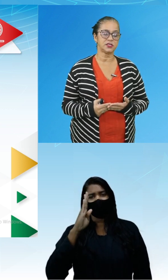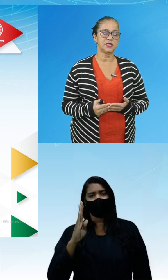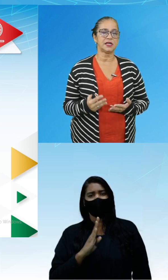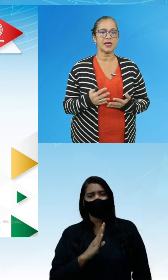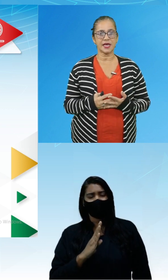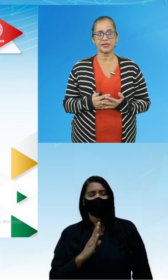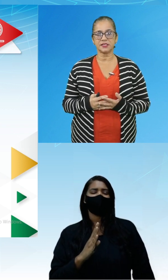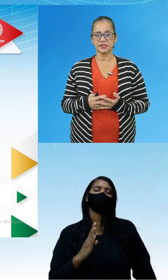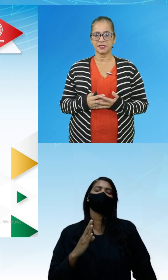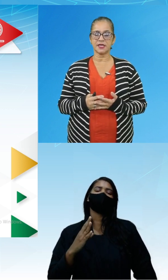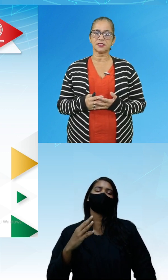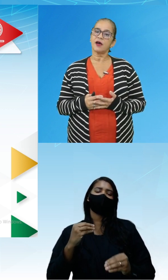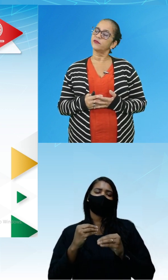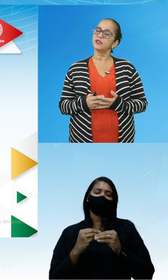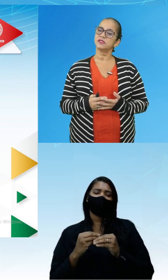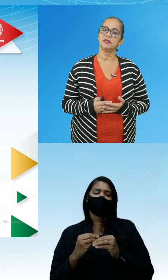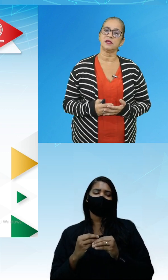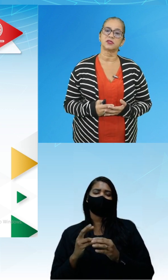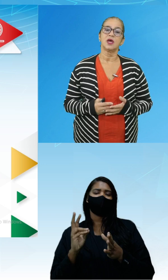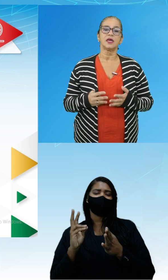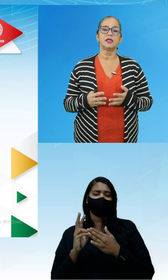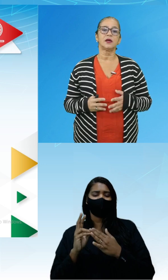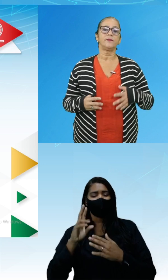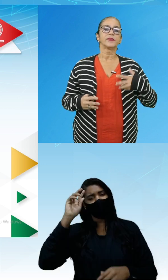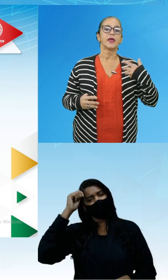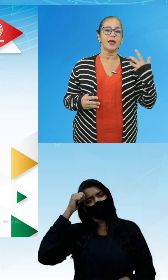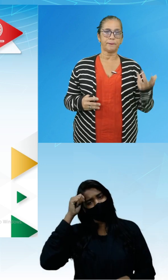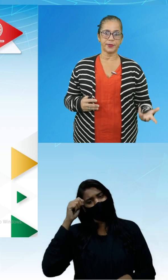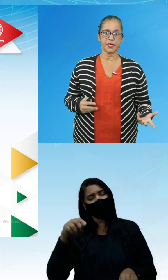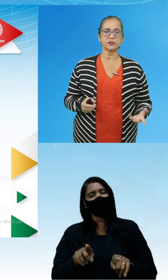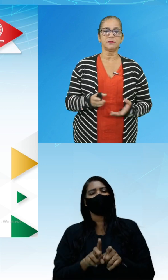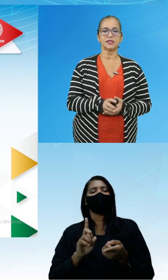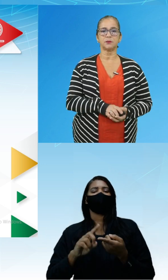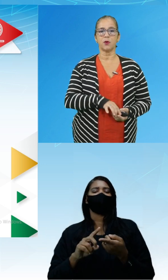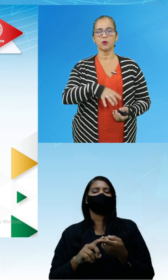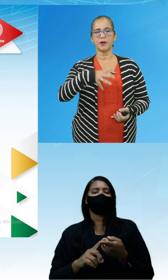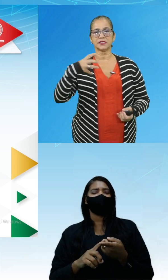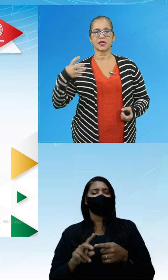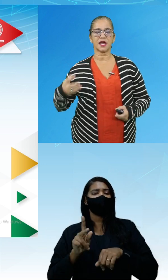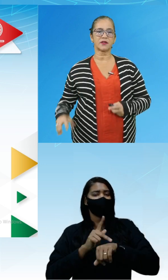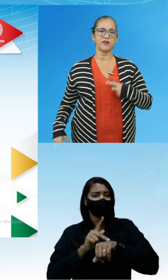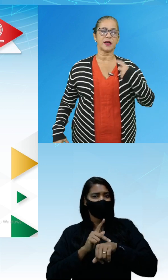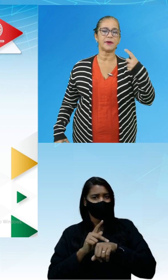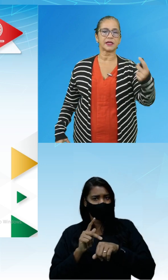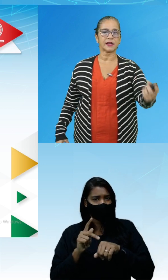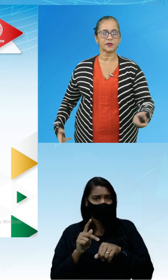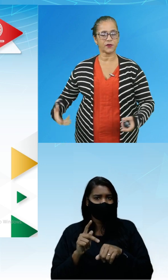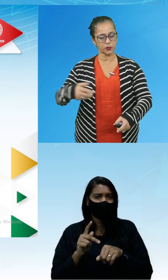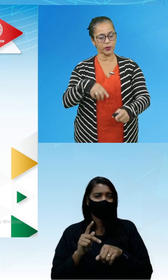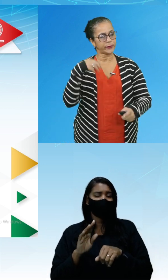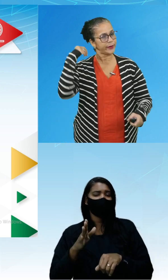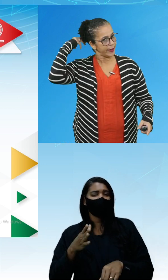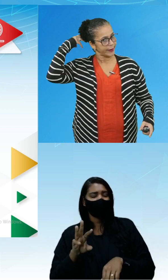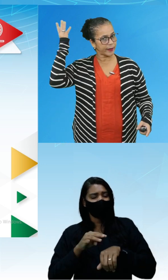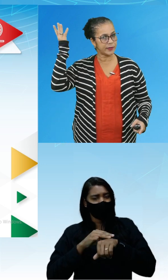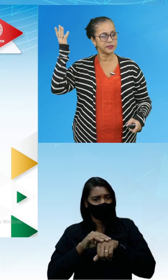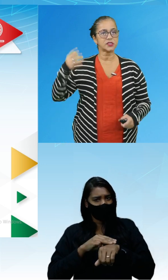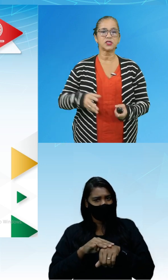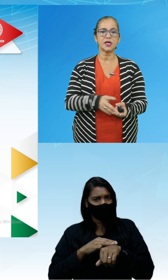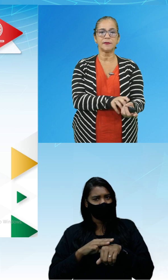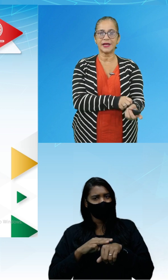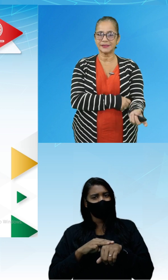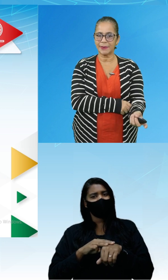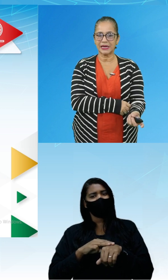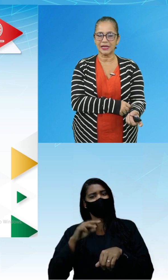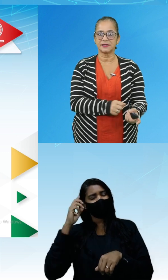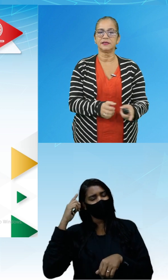parte dela é de descendentes afrodescendentes. Então, é preto, mas um pouco mais claro, fica amarelado, feito eu, né? Cabelo desse